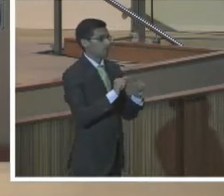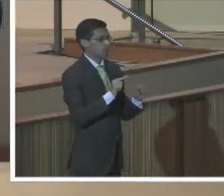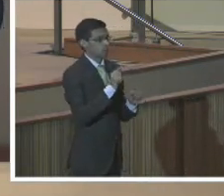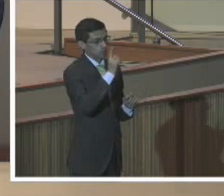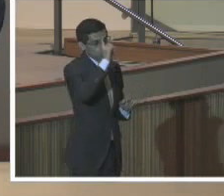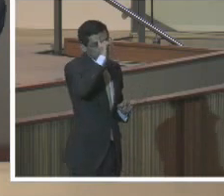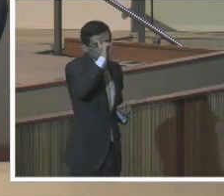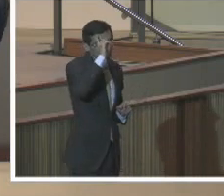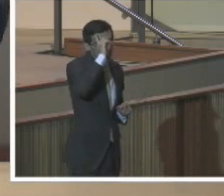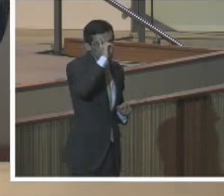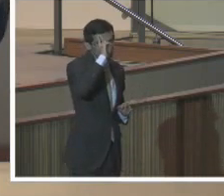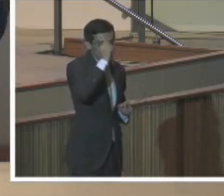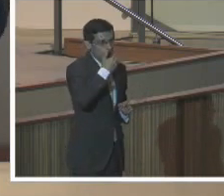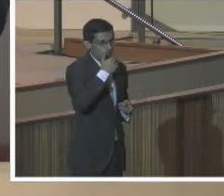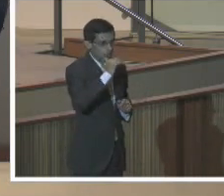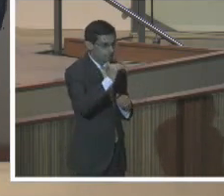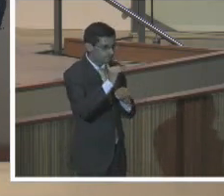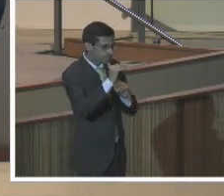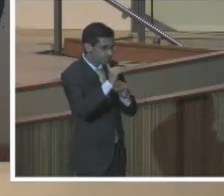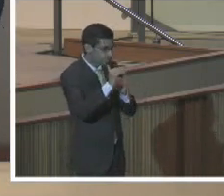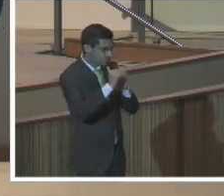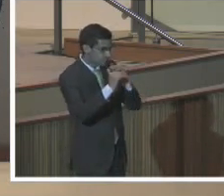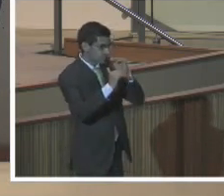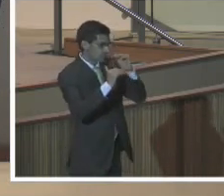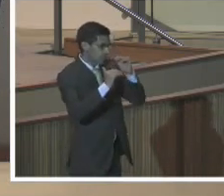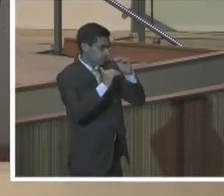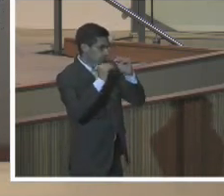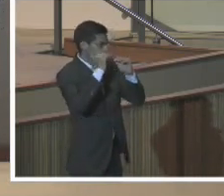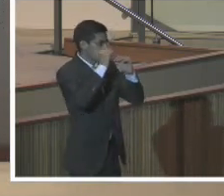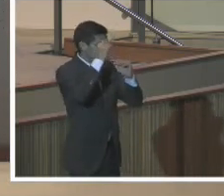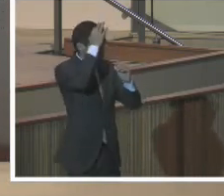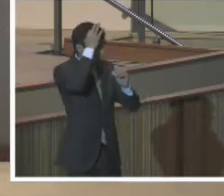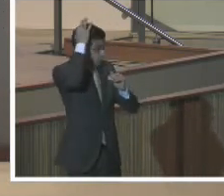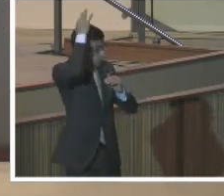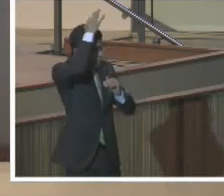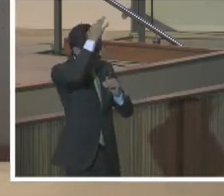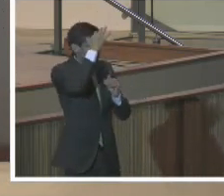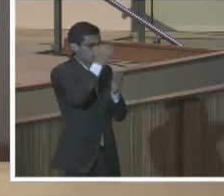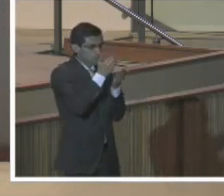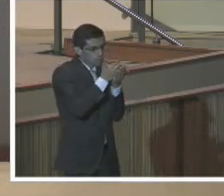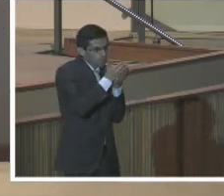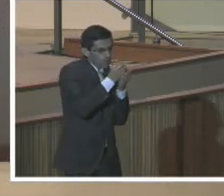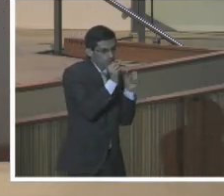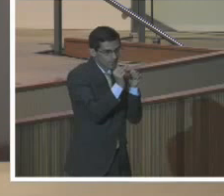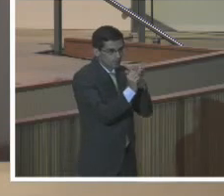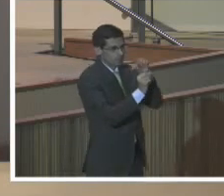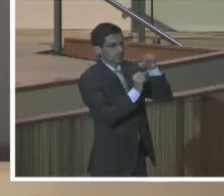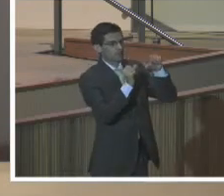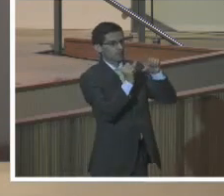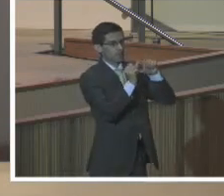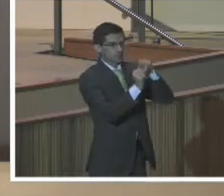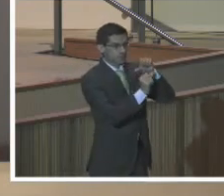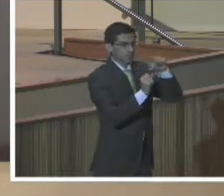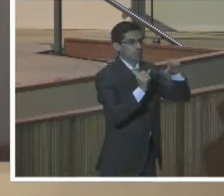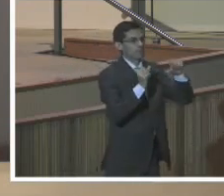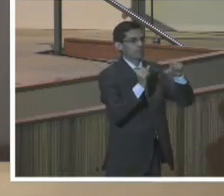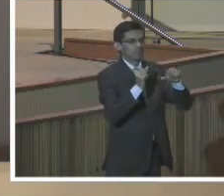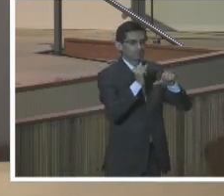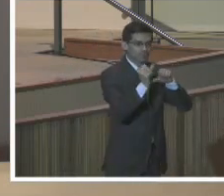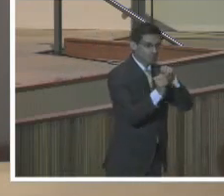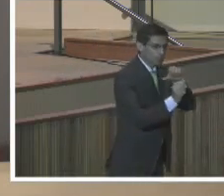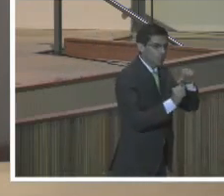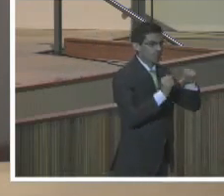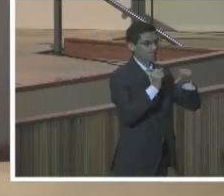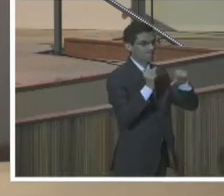você possa melhorar um pouquinho, e alguma coisa do Espírito Santo ser colocada dentro de você outra vez, e outra vez, e